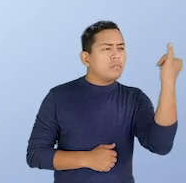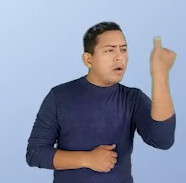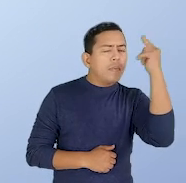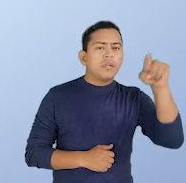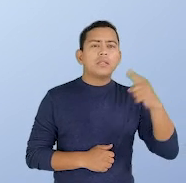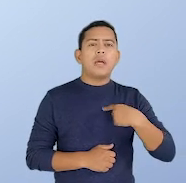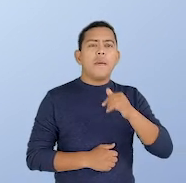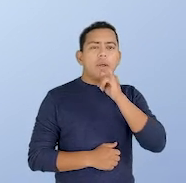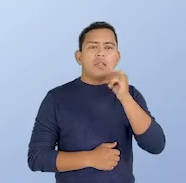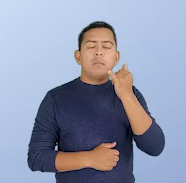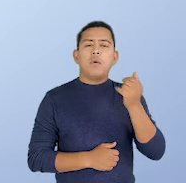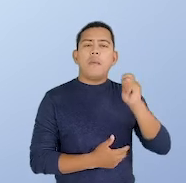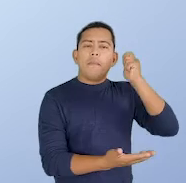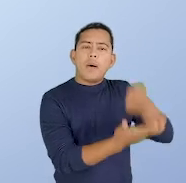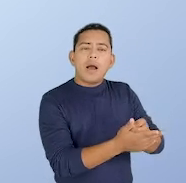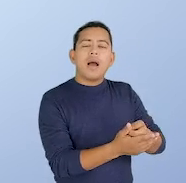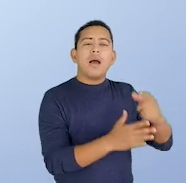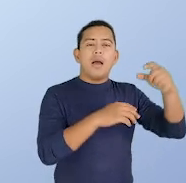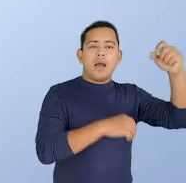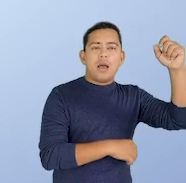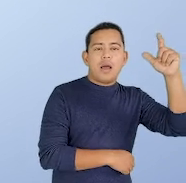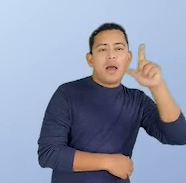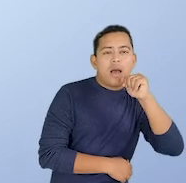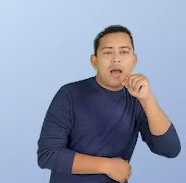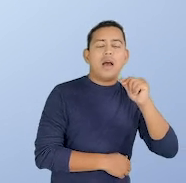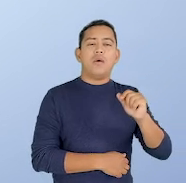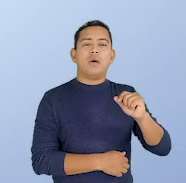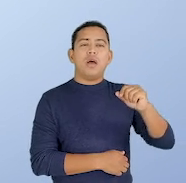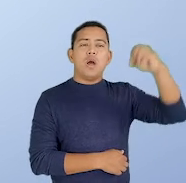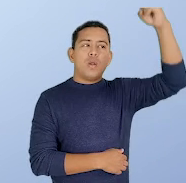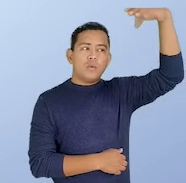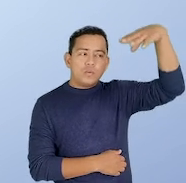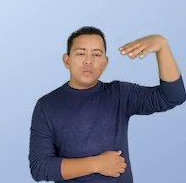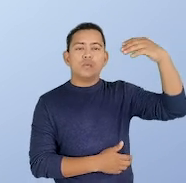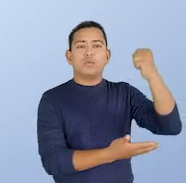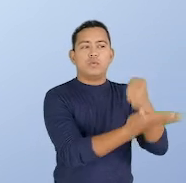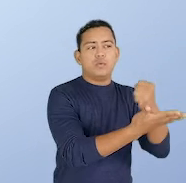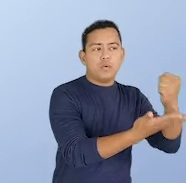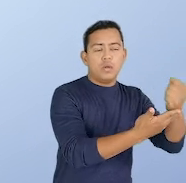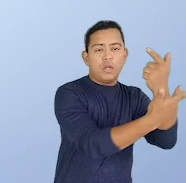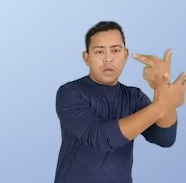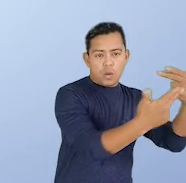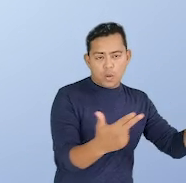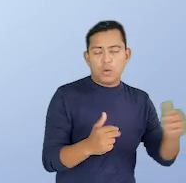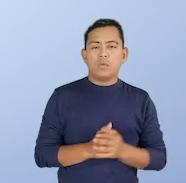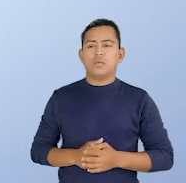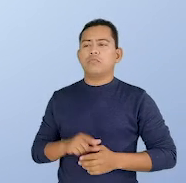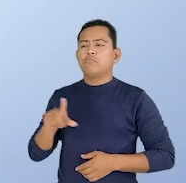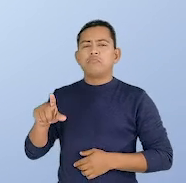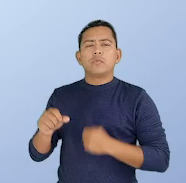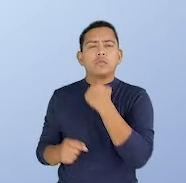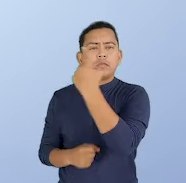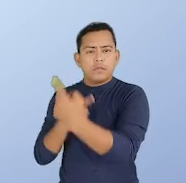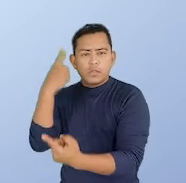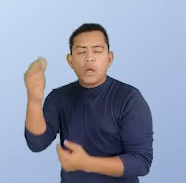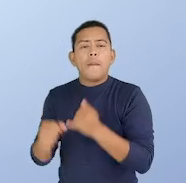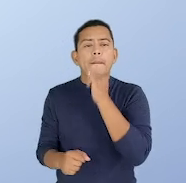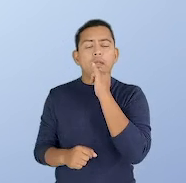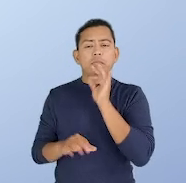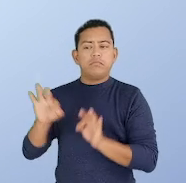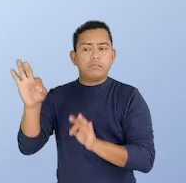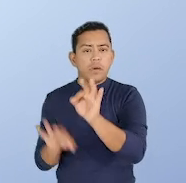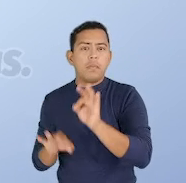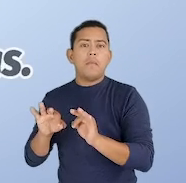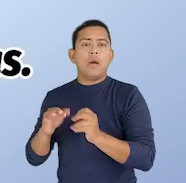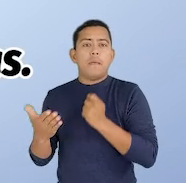tarifas públicas, como água, luz, telefone, contratos e outras. As circunstanciais